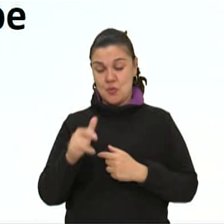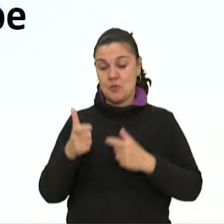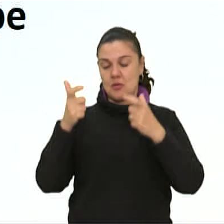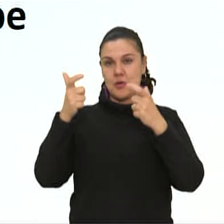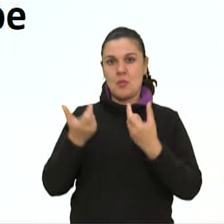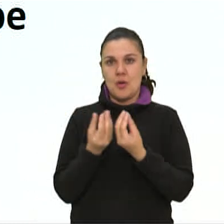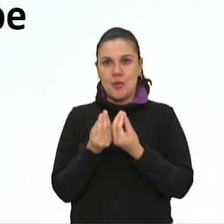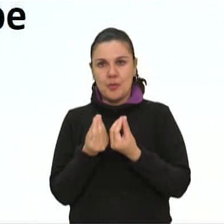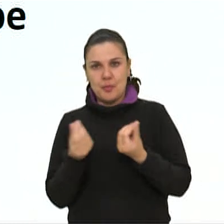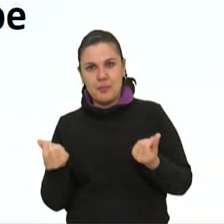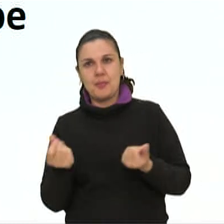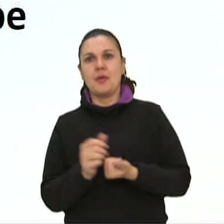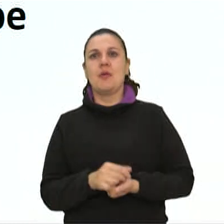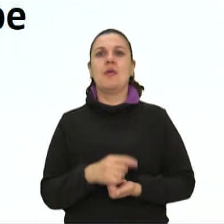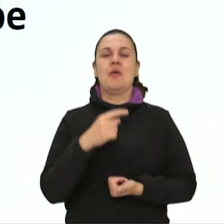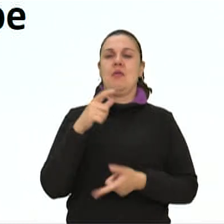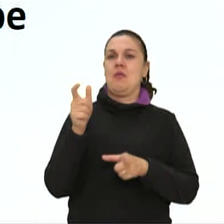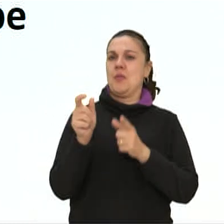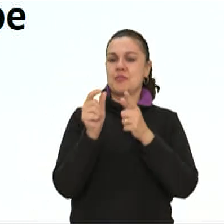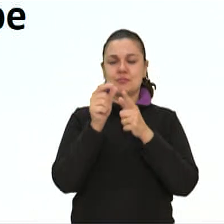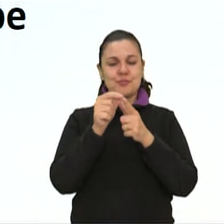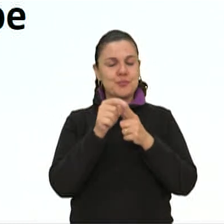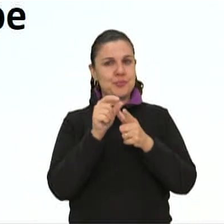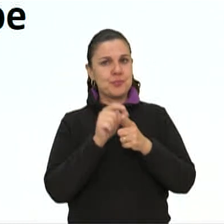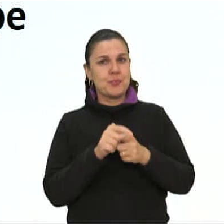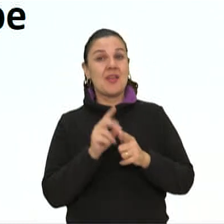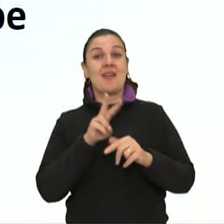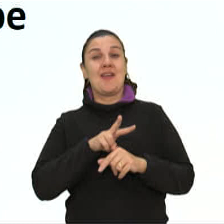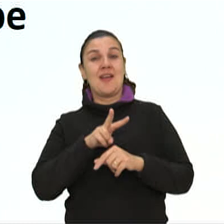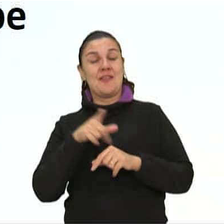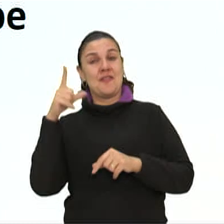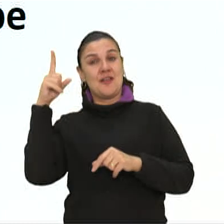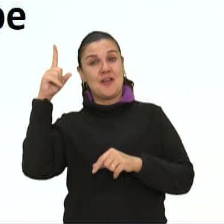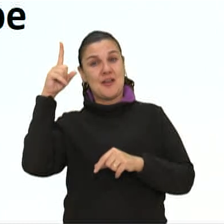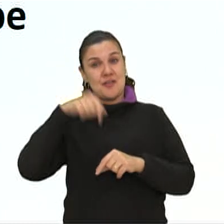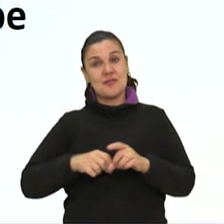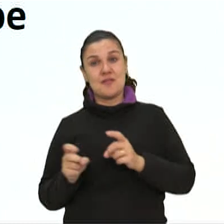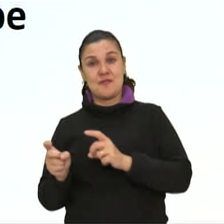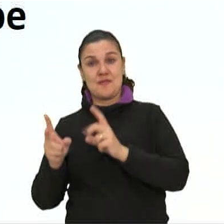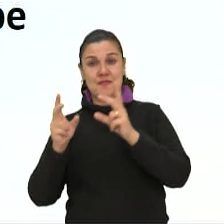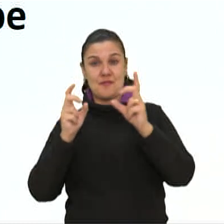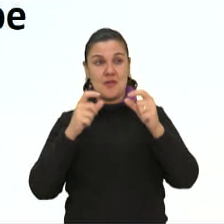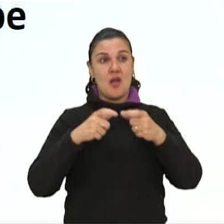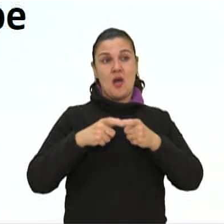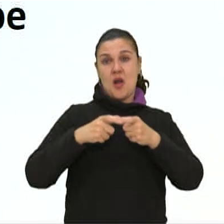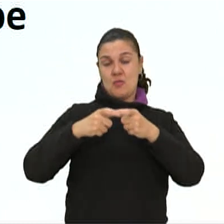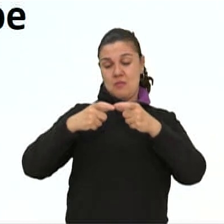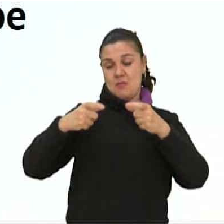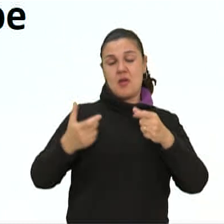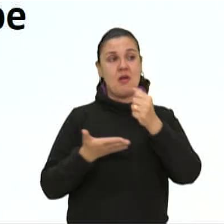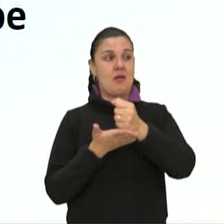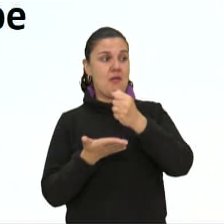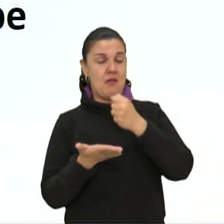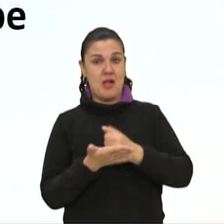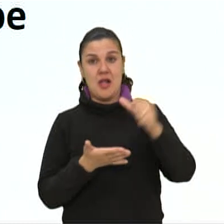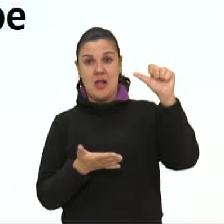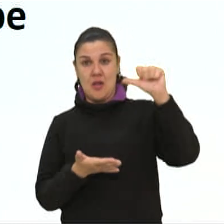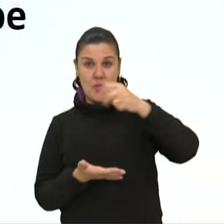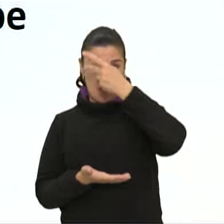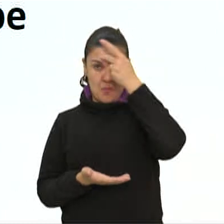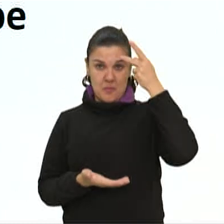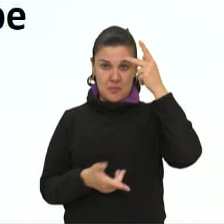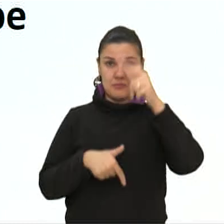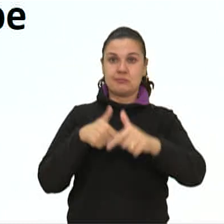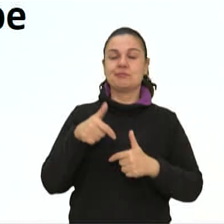em pó ou em pepitas menores, vai dificultar muito o comércio, tem que ser barras maiores, isso é ruim para os